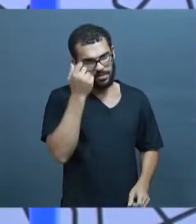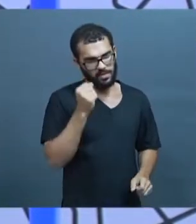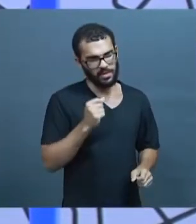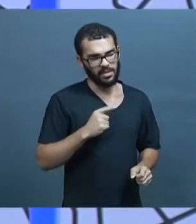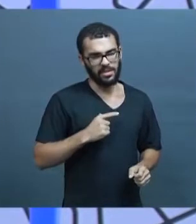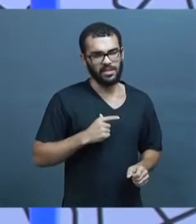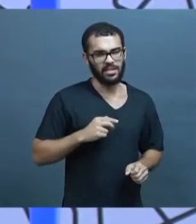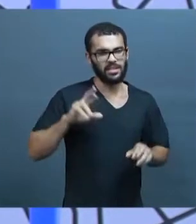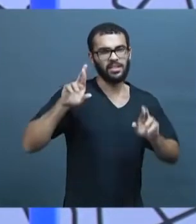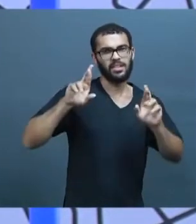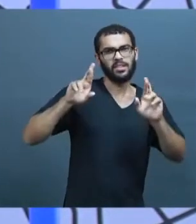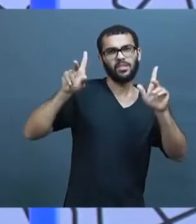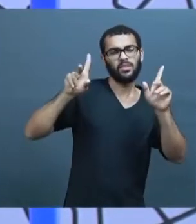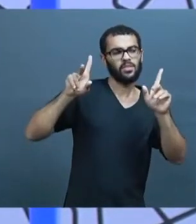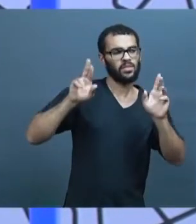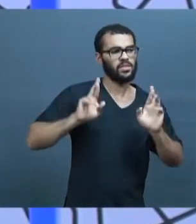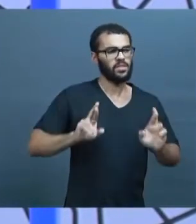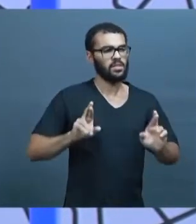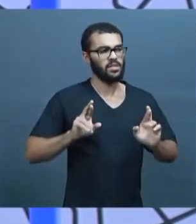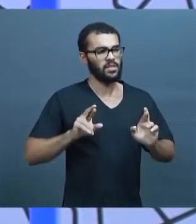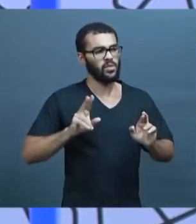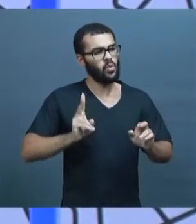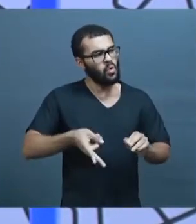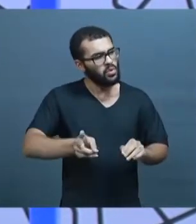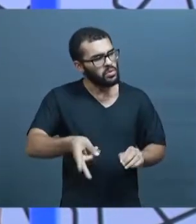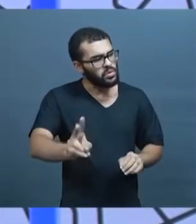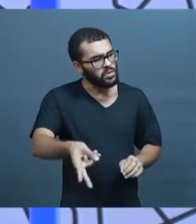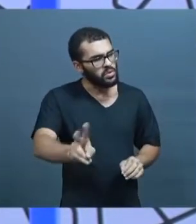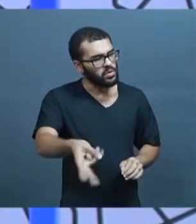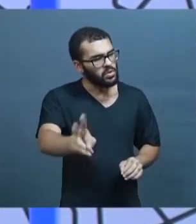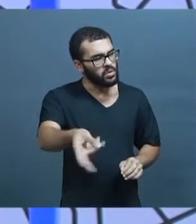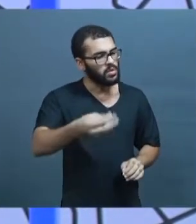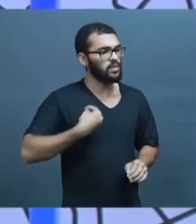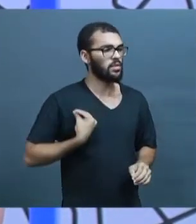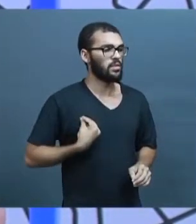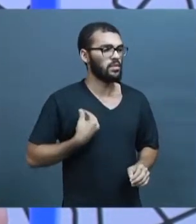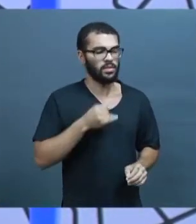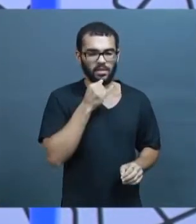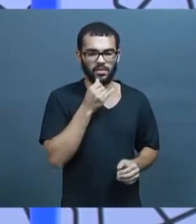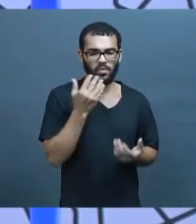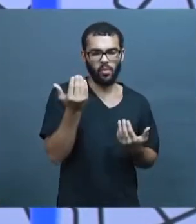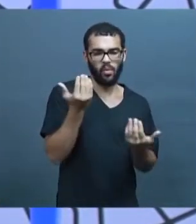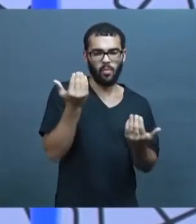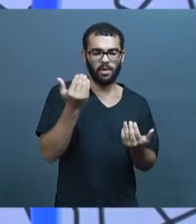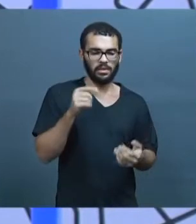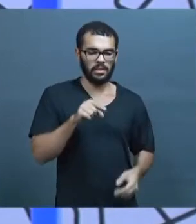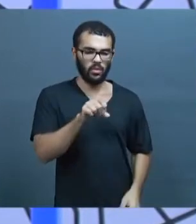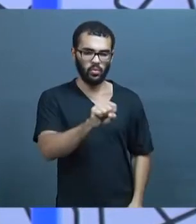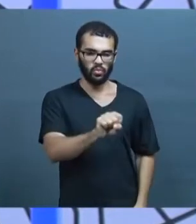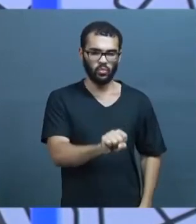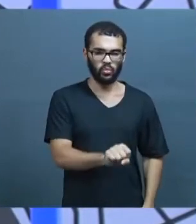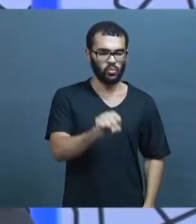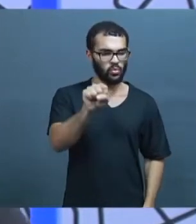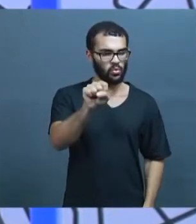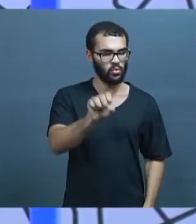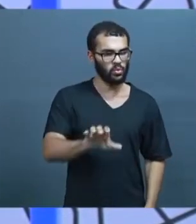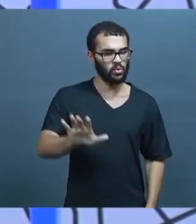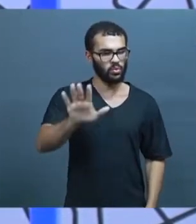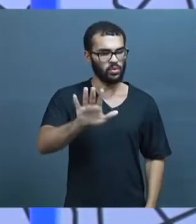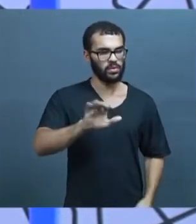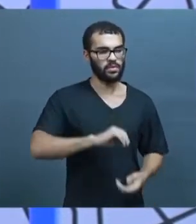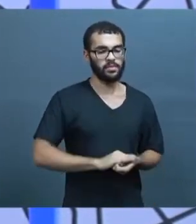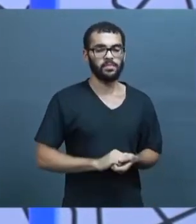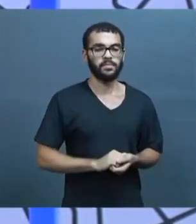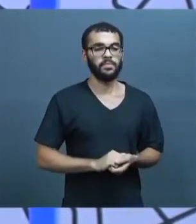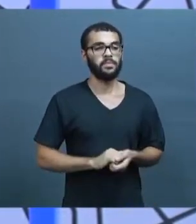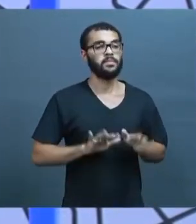poucas diferenças de expectativa de sobrevida em relação aos moradores do Sul e do Sudeste. Então, esse cenário